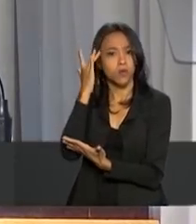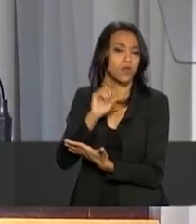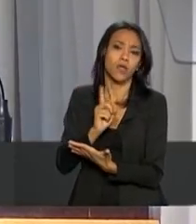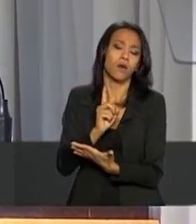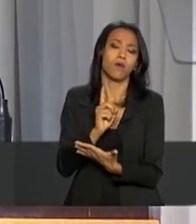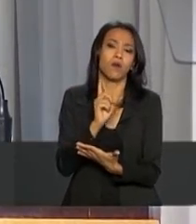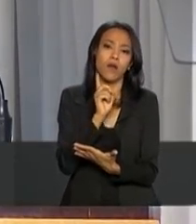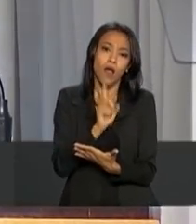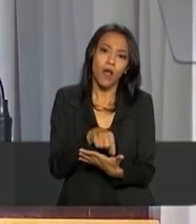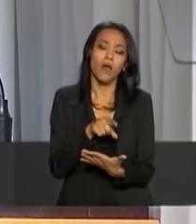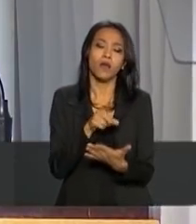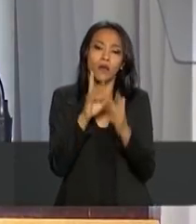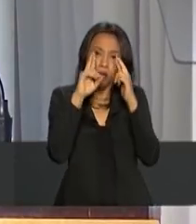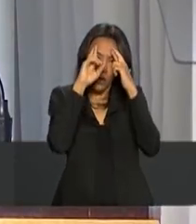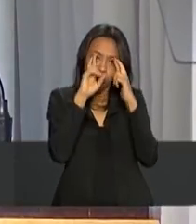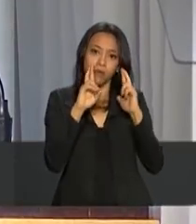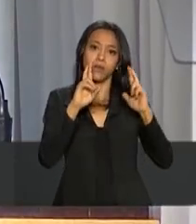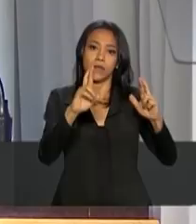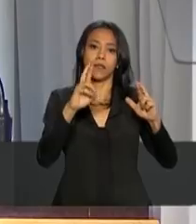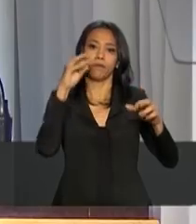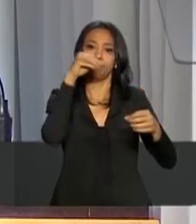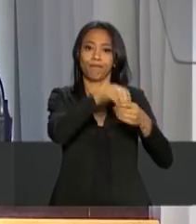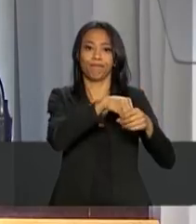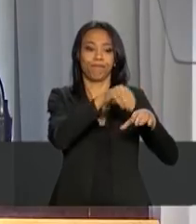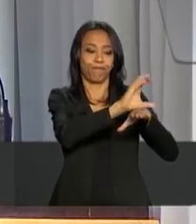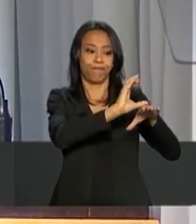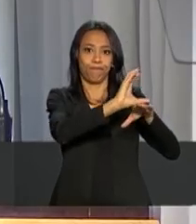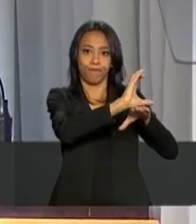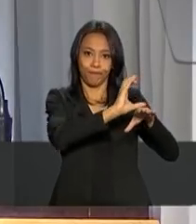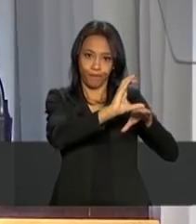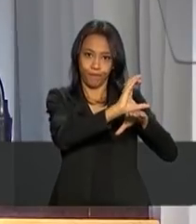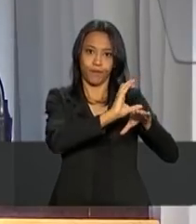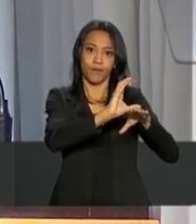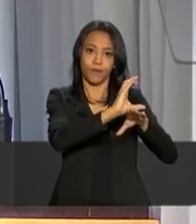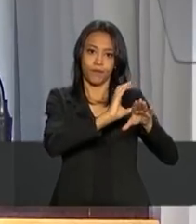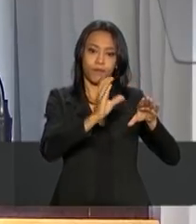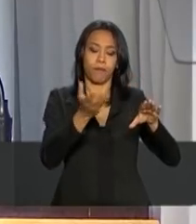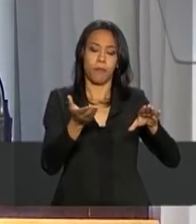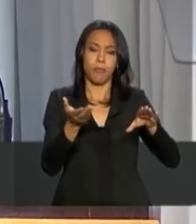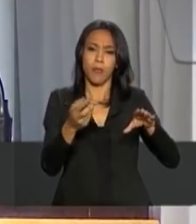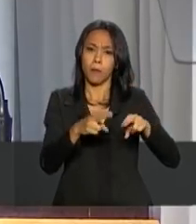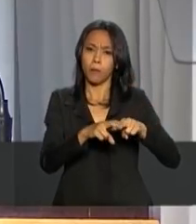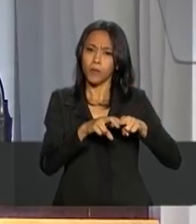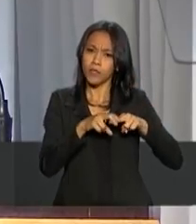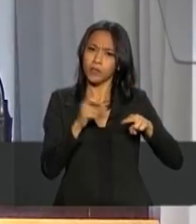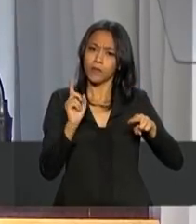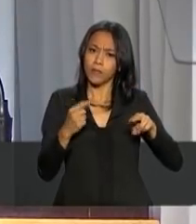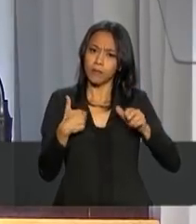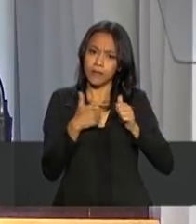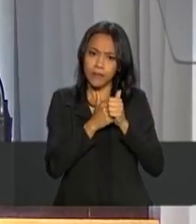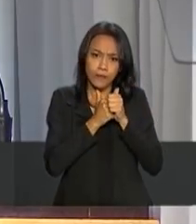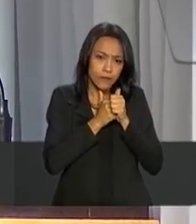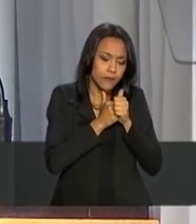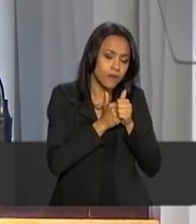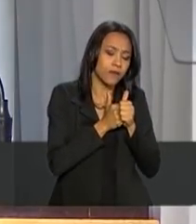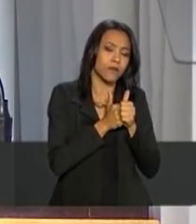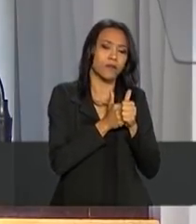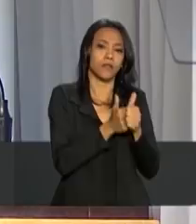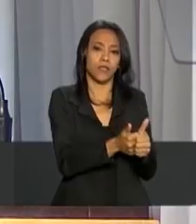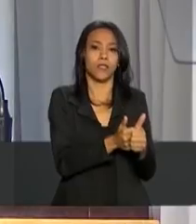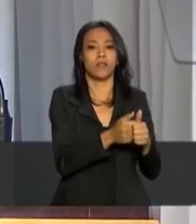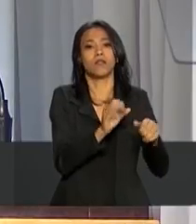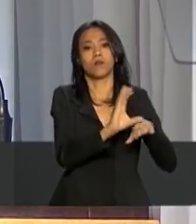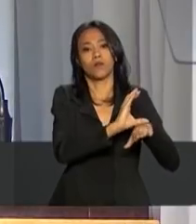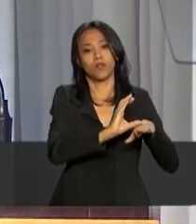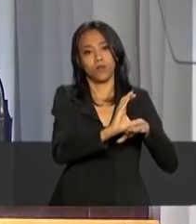sim, do que a ordem jurídica estabelece. E por isso que eu me pautei sempre pelo texto constitucional, porque eu digo aos senhores e senhoras, para finalizar agora,